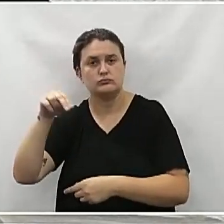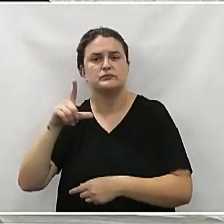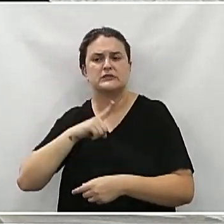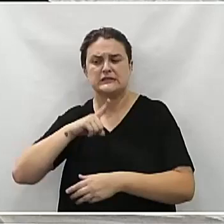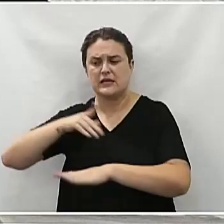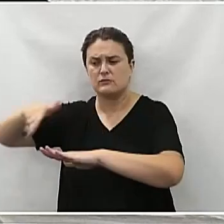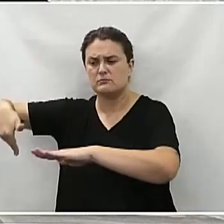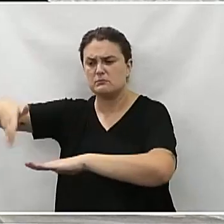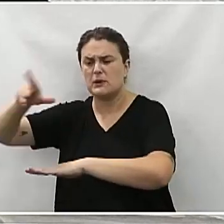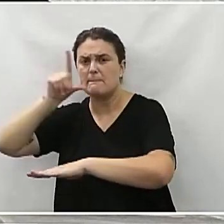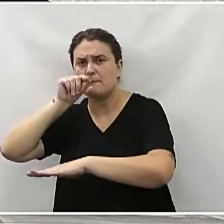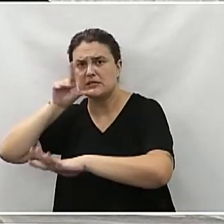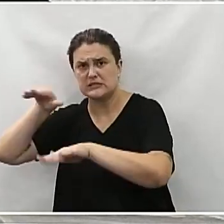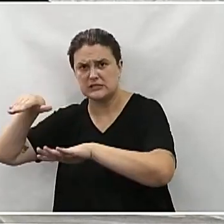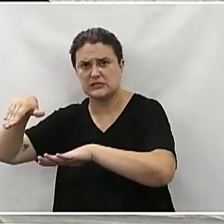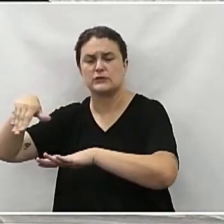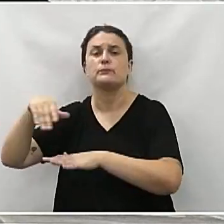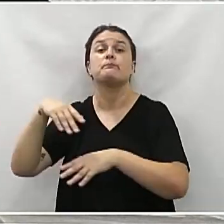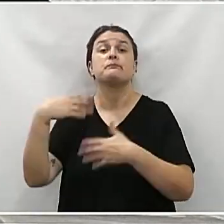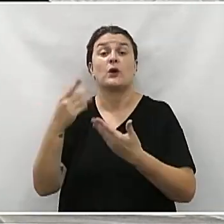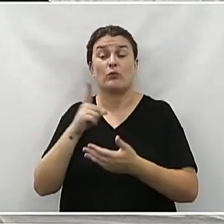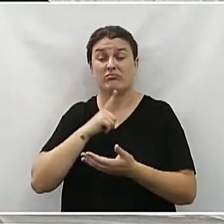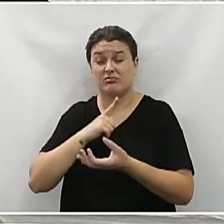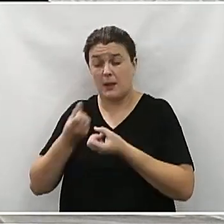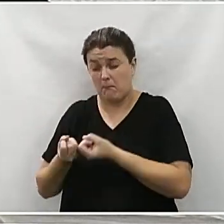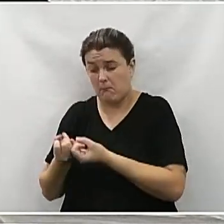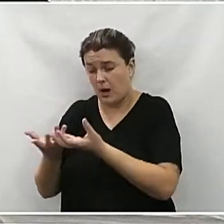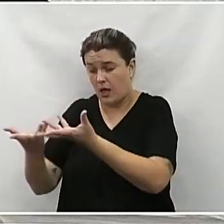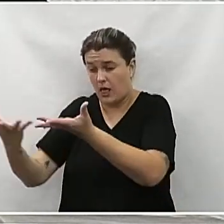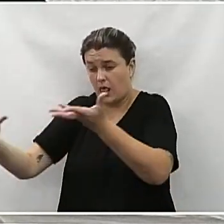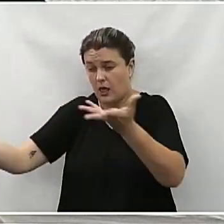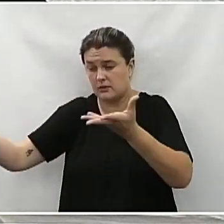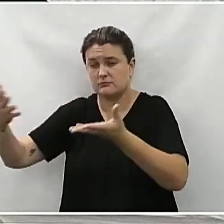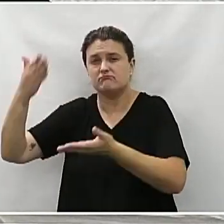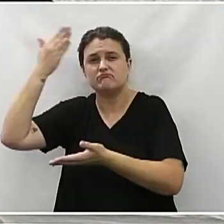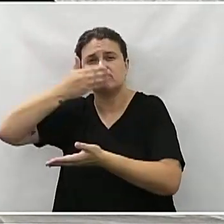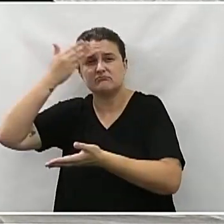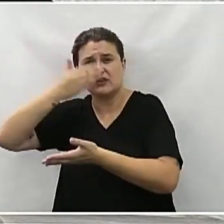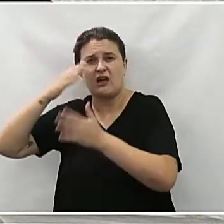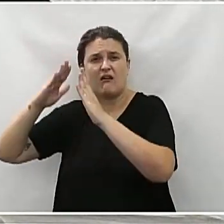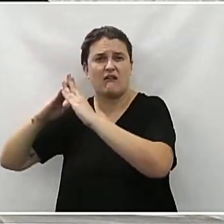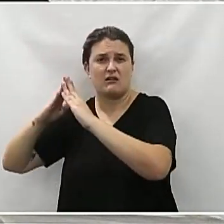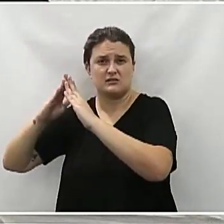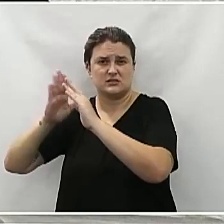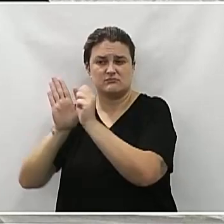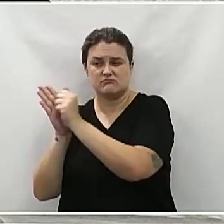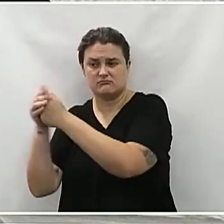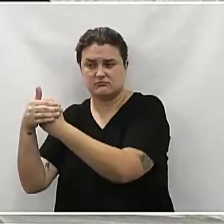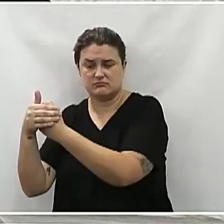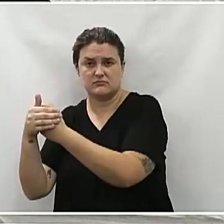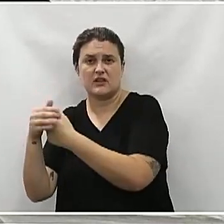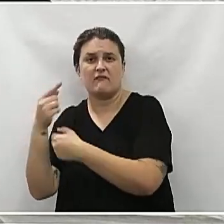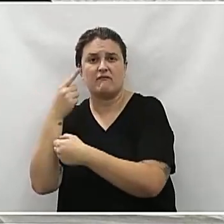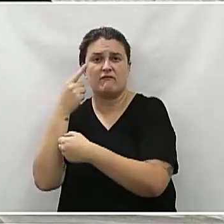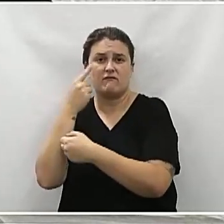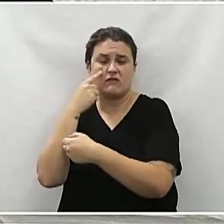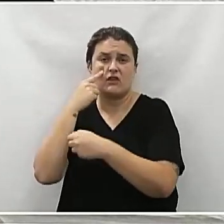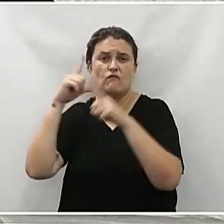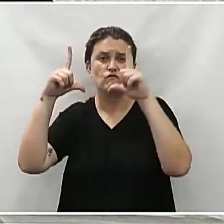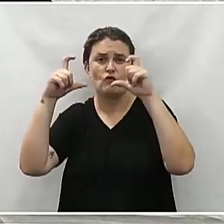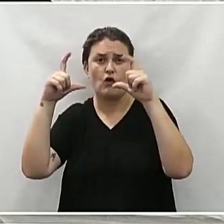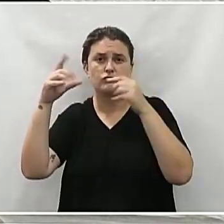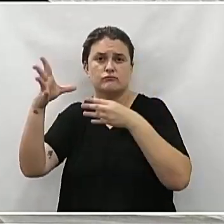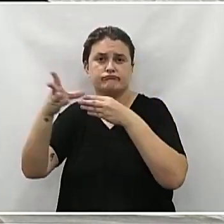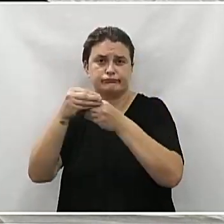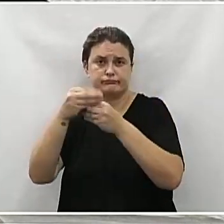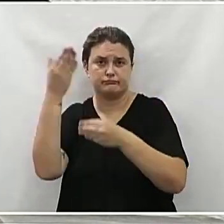Fênix. O mato está tão alto que, em algumas partes, chega a cobrir o centro comunitário, como podem verificar através das fotos